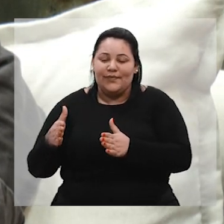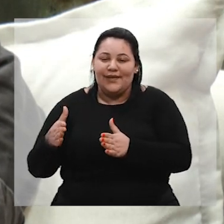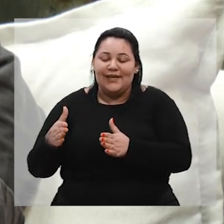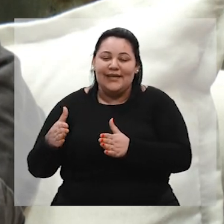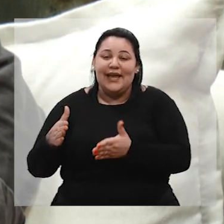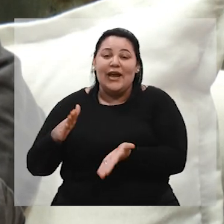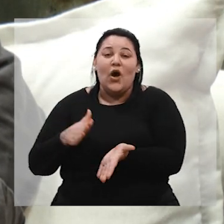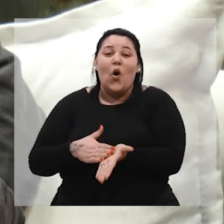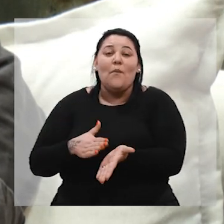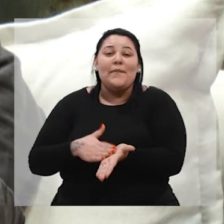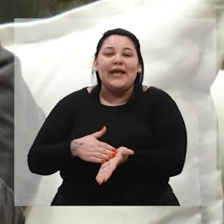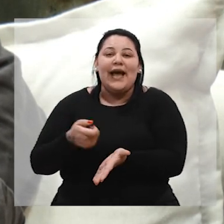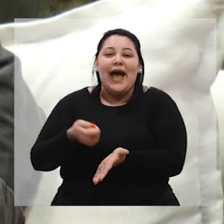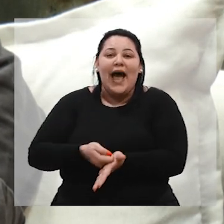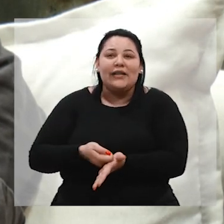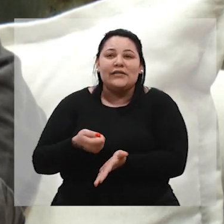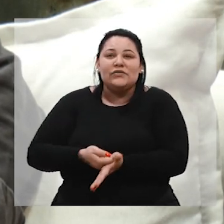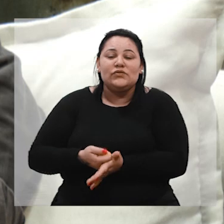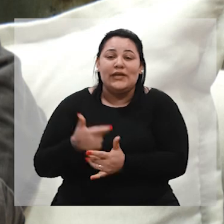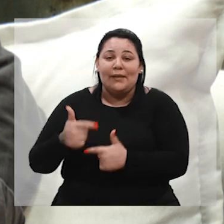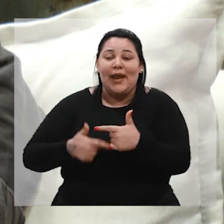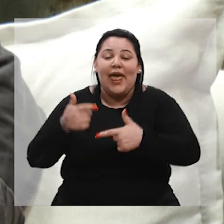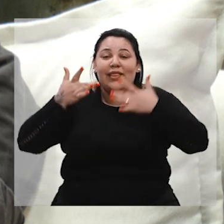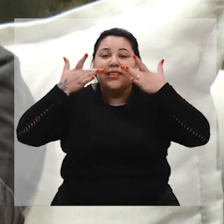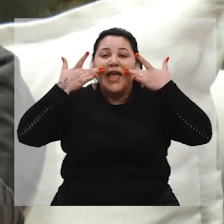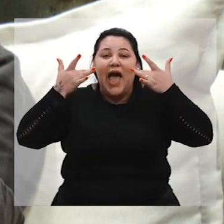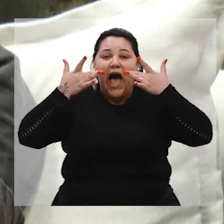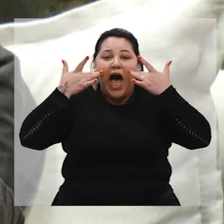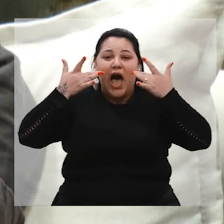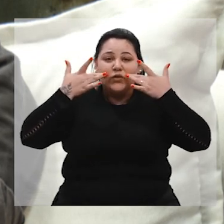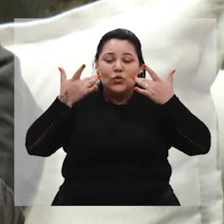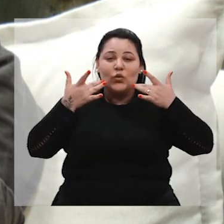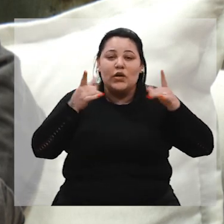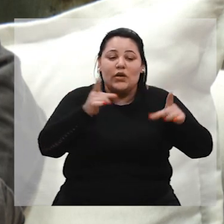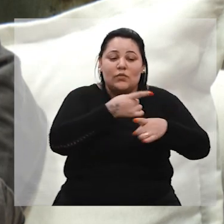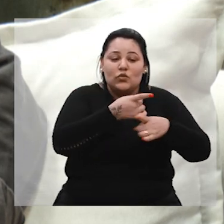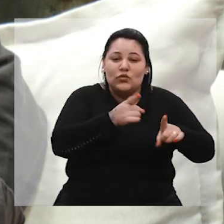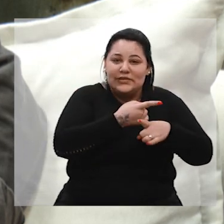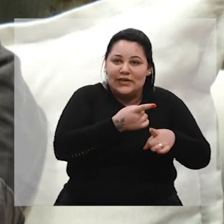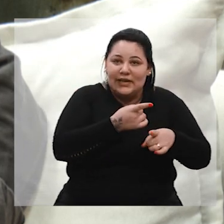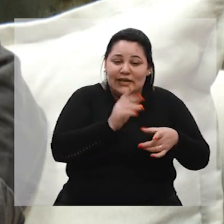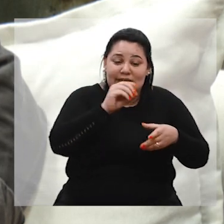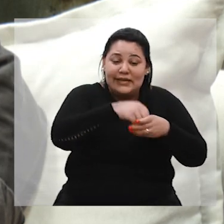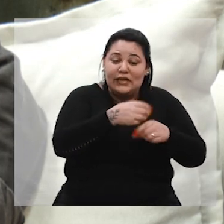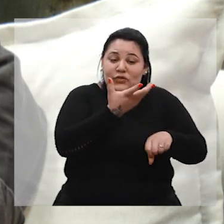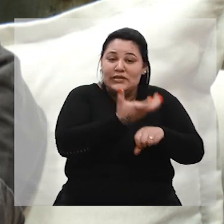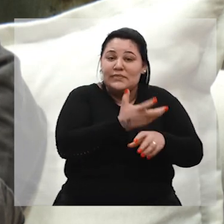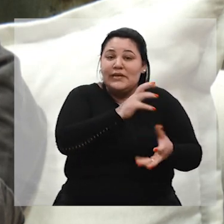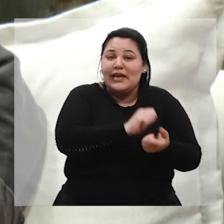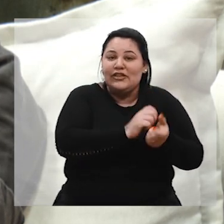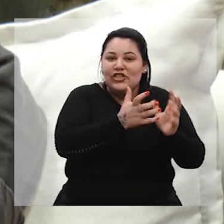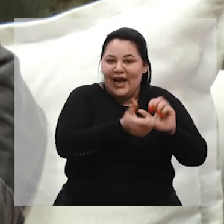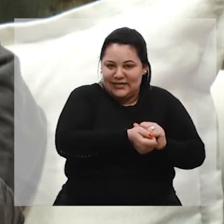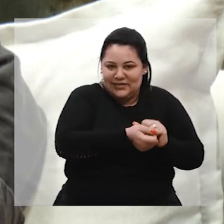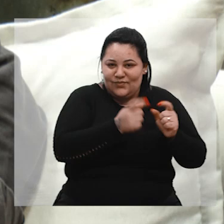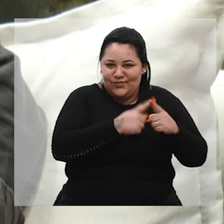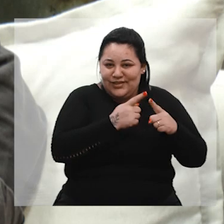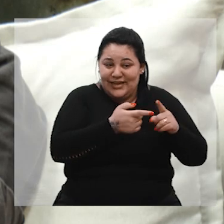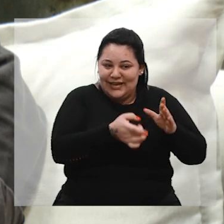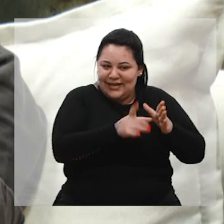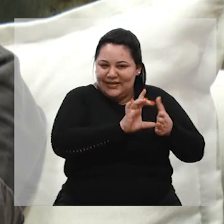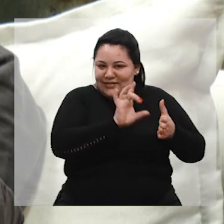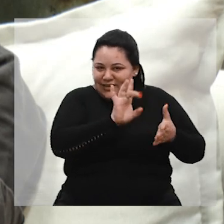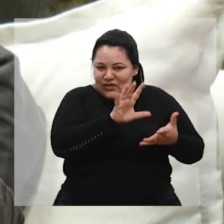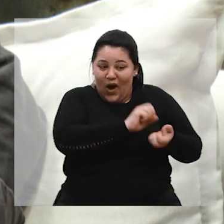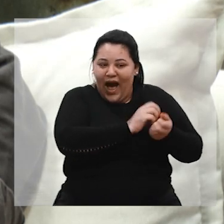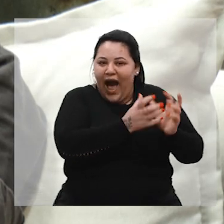E eu lá, foi uma época em que colocaram como obrigatoriedade trabalharmos teatro e